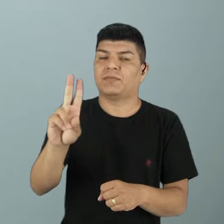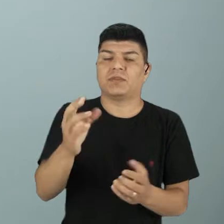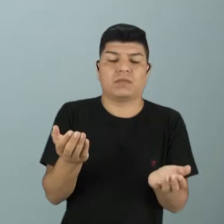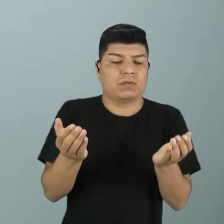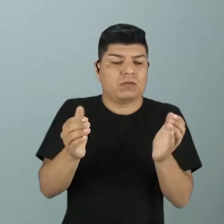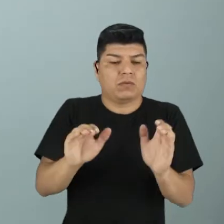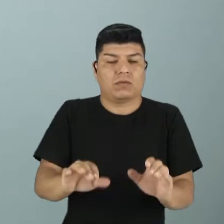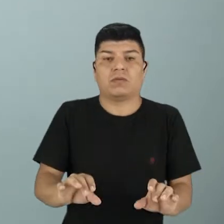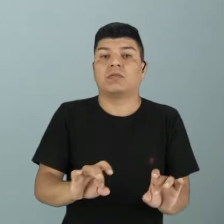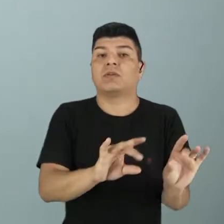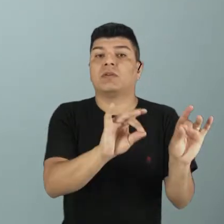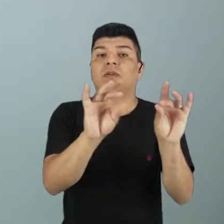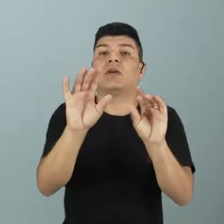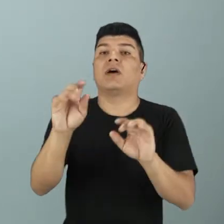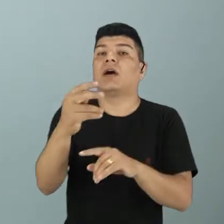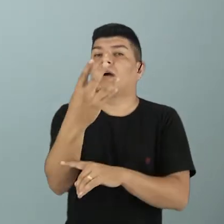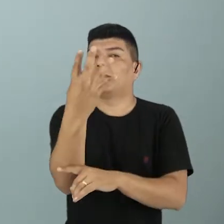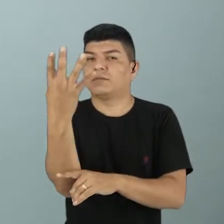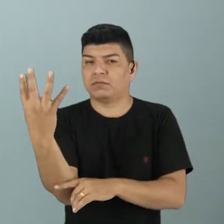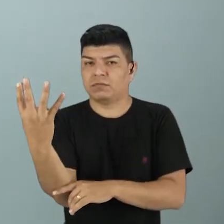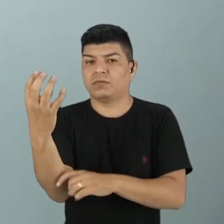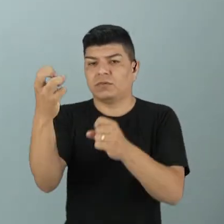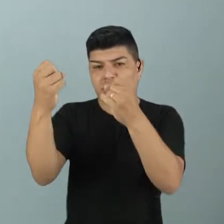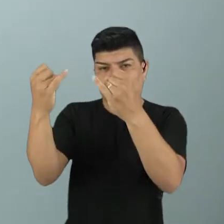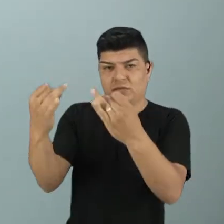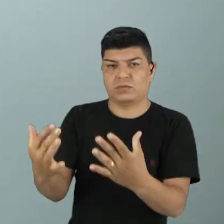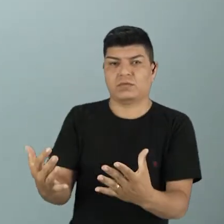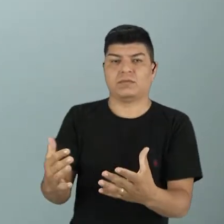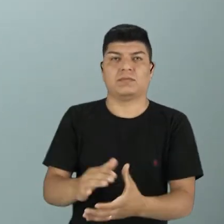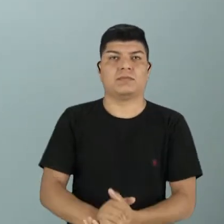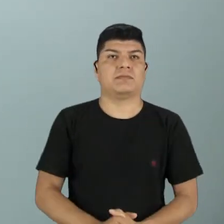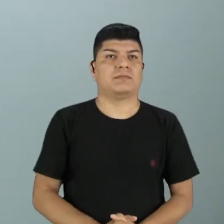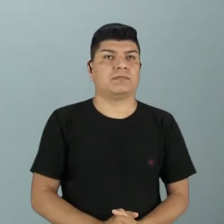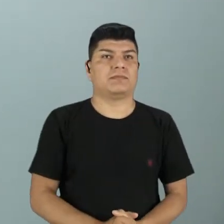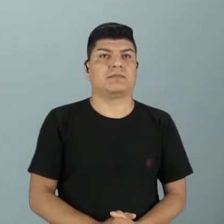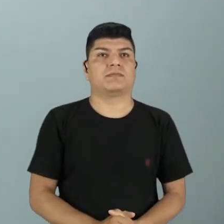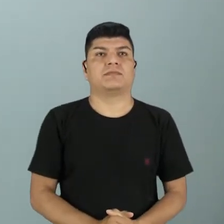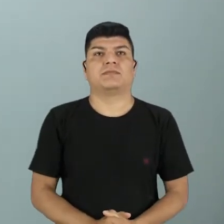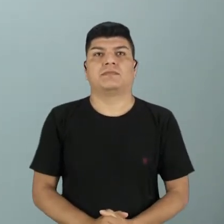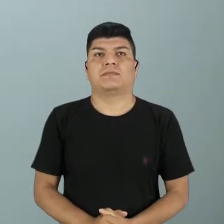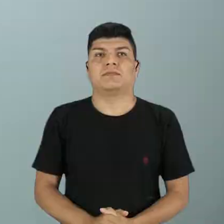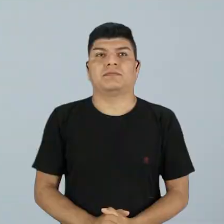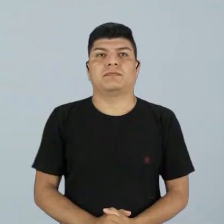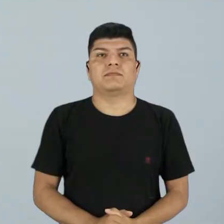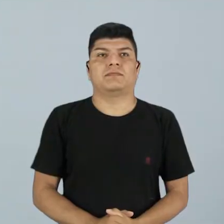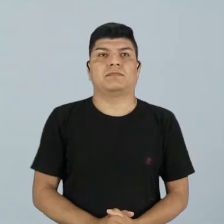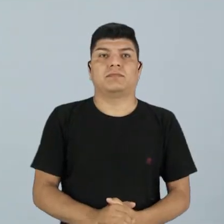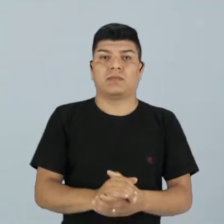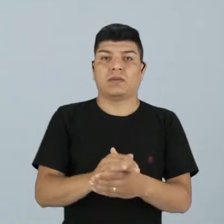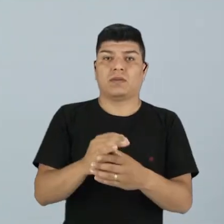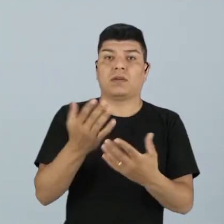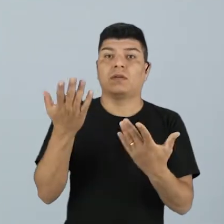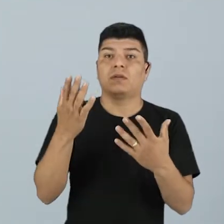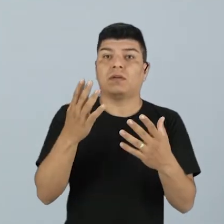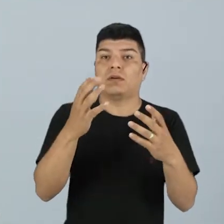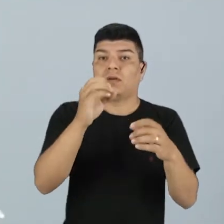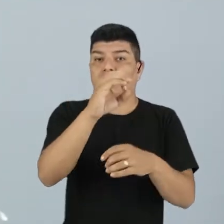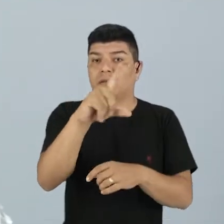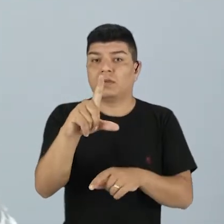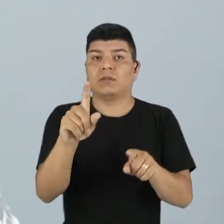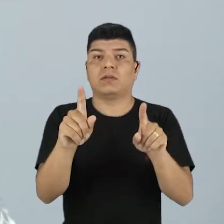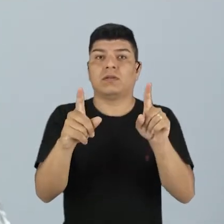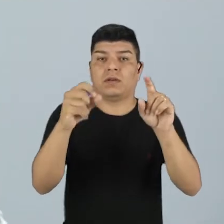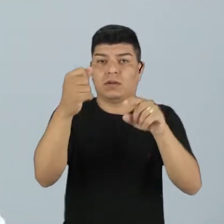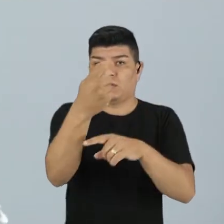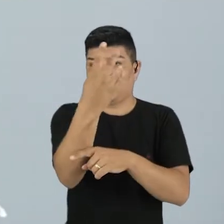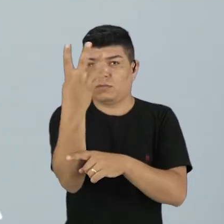quero especificar a quantidade que eu estou falando. E por falar sobre não especificar a quantidade, nós temos